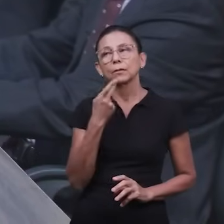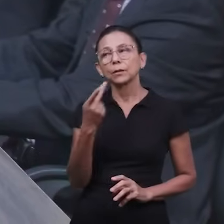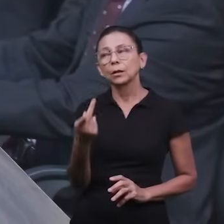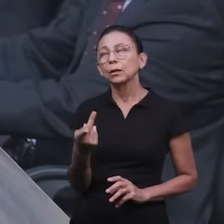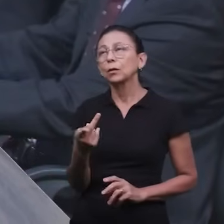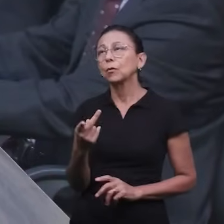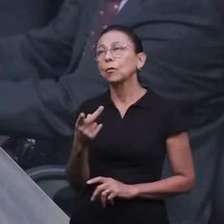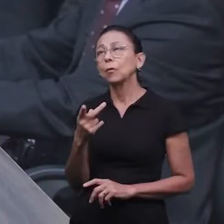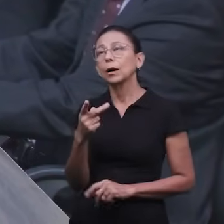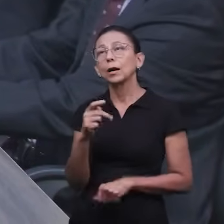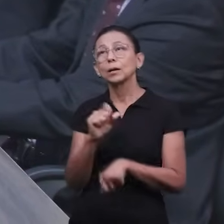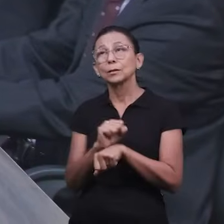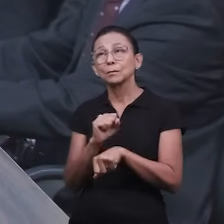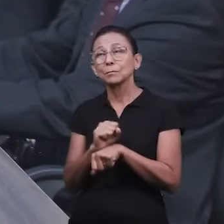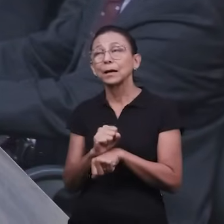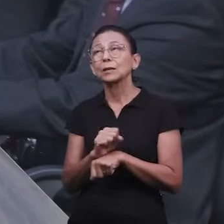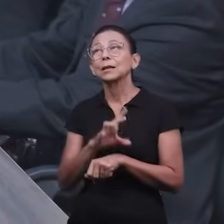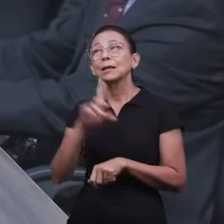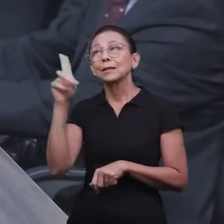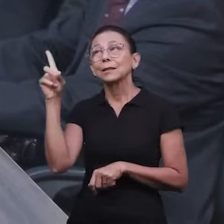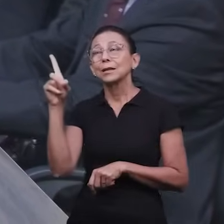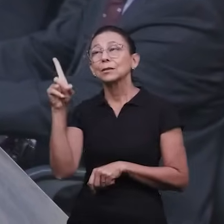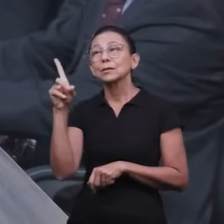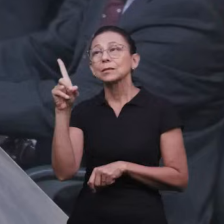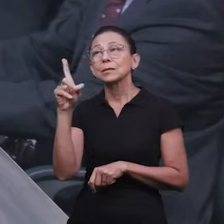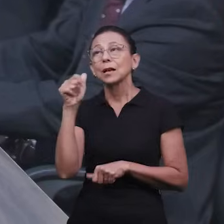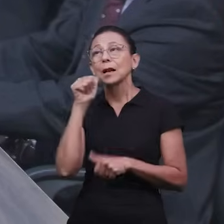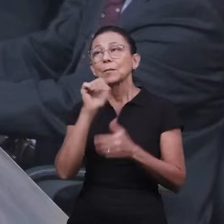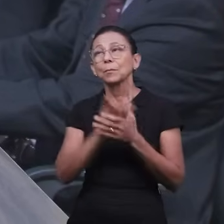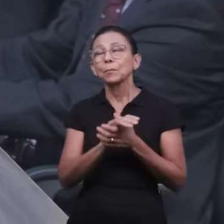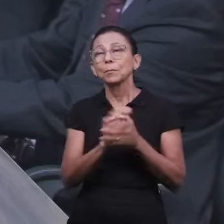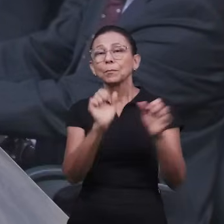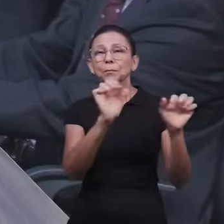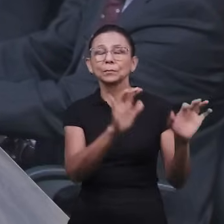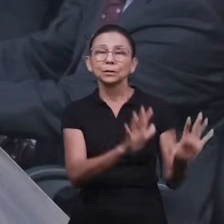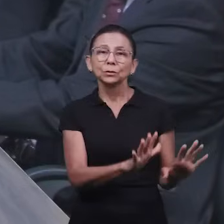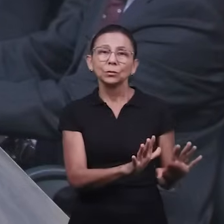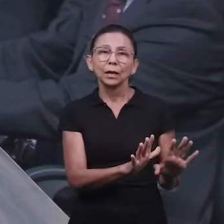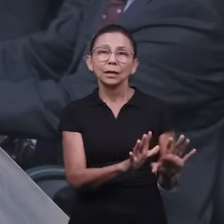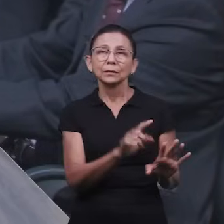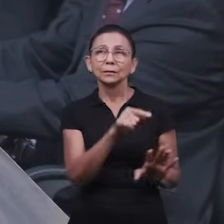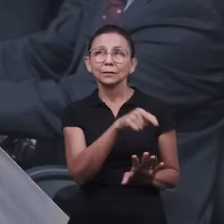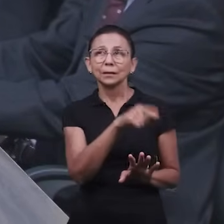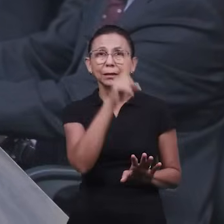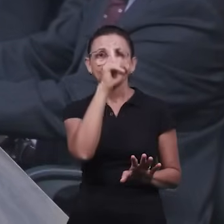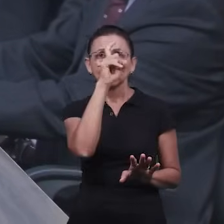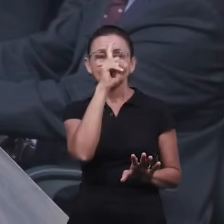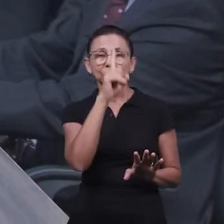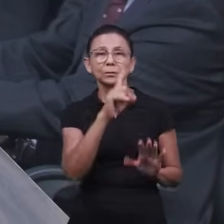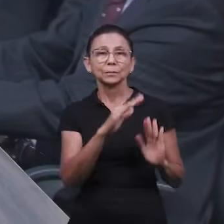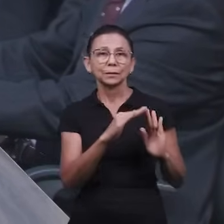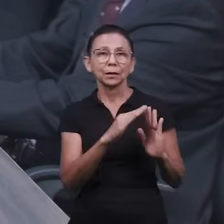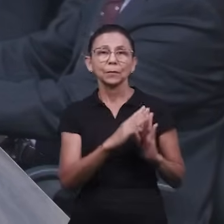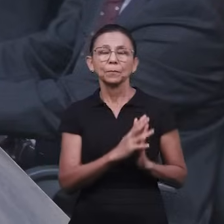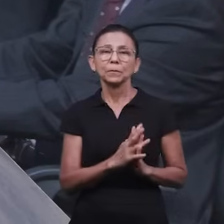abençoar a minha esposa que está lá, né, no hospital. E assim encerramos aquele primeiro contato